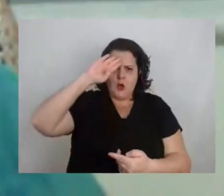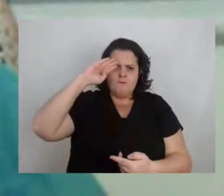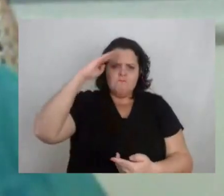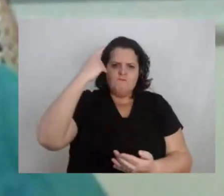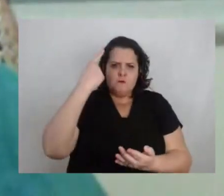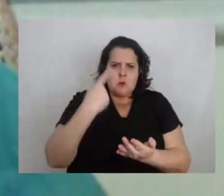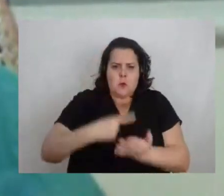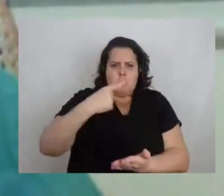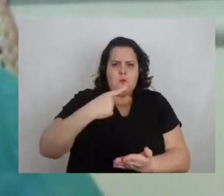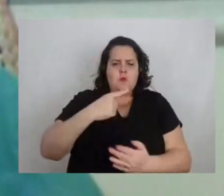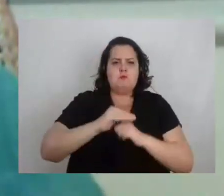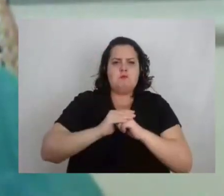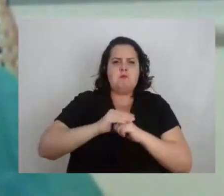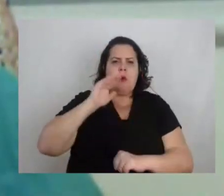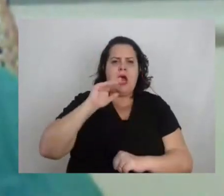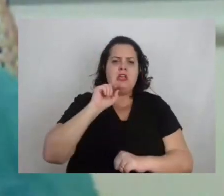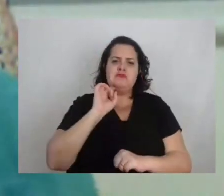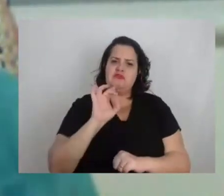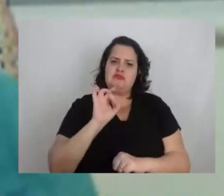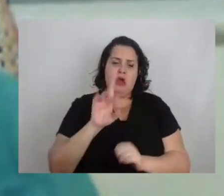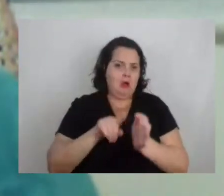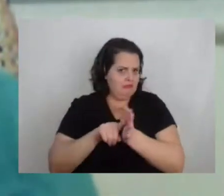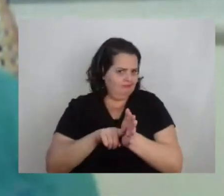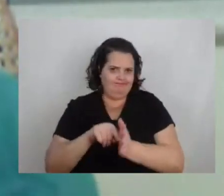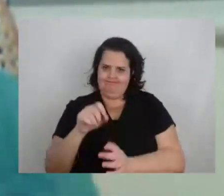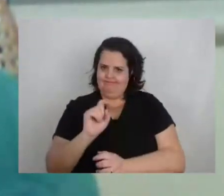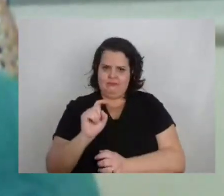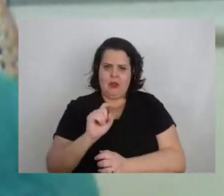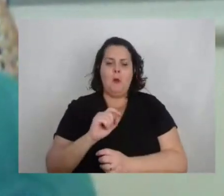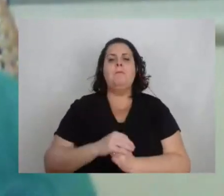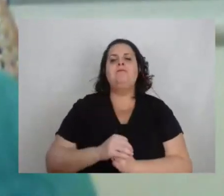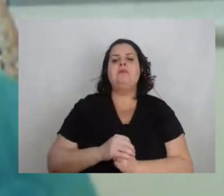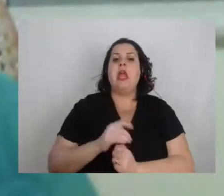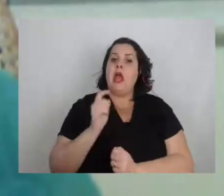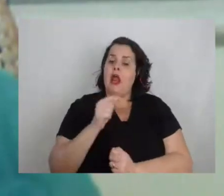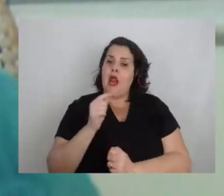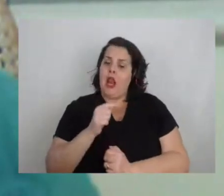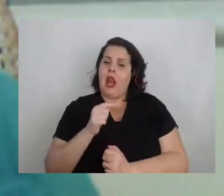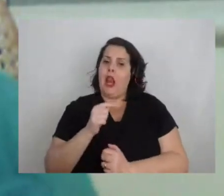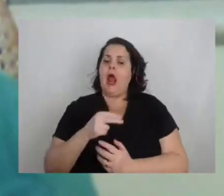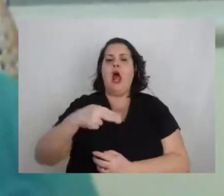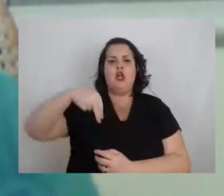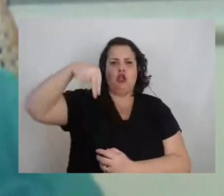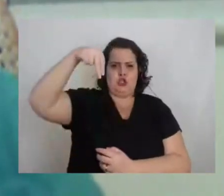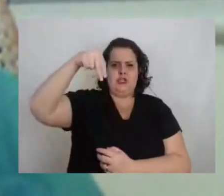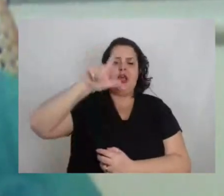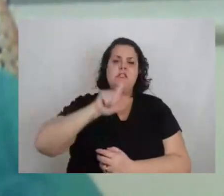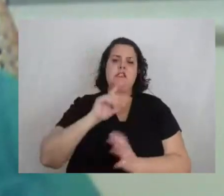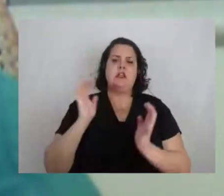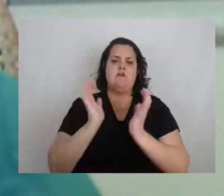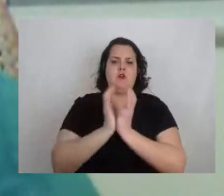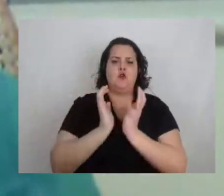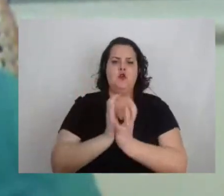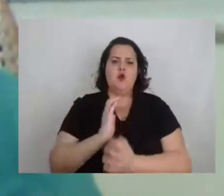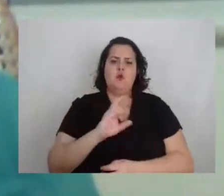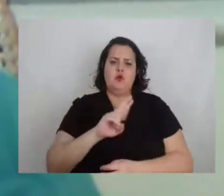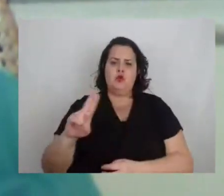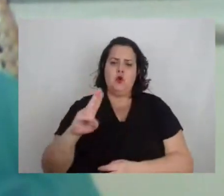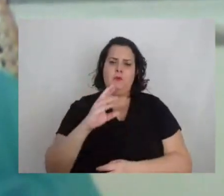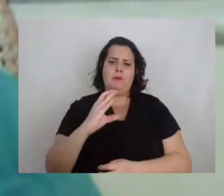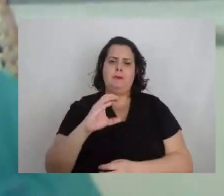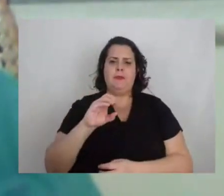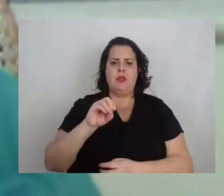pesquisa. Aqui no Nordeste foi criado a Rede Covida, que é ciência, informação